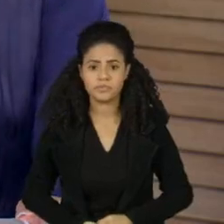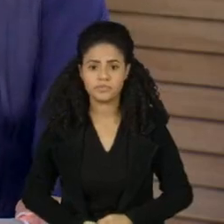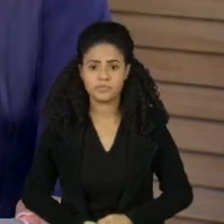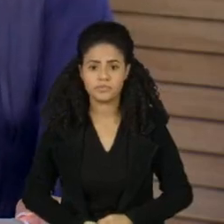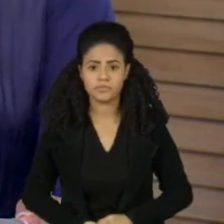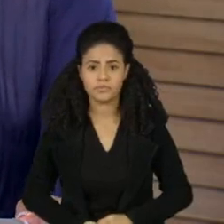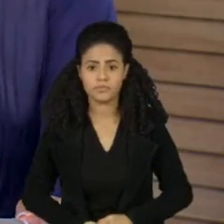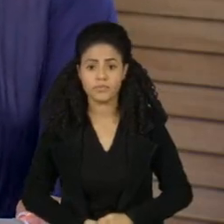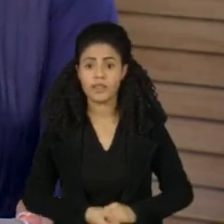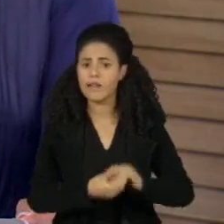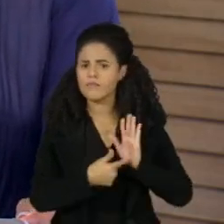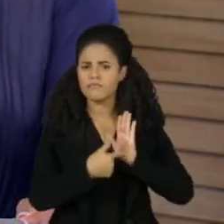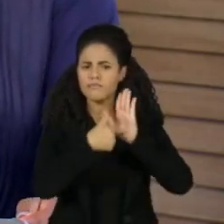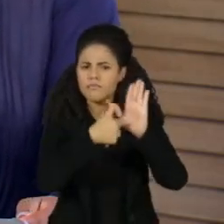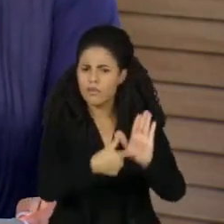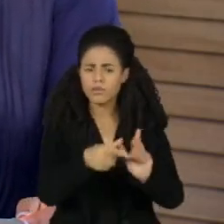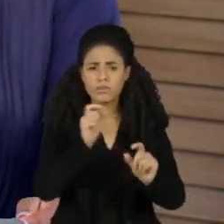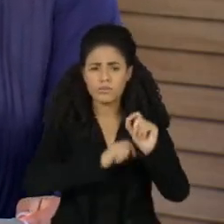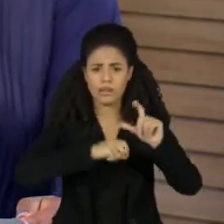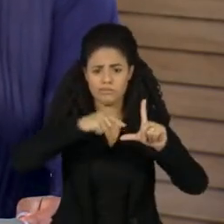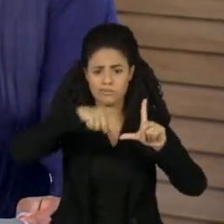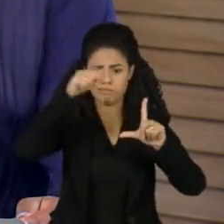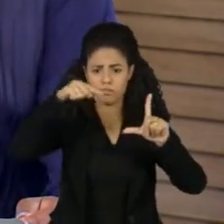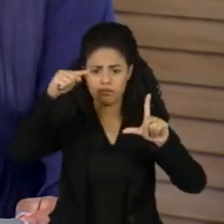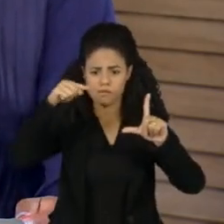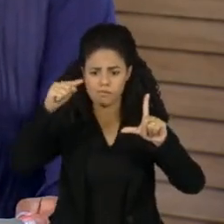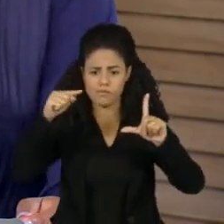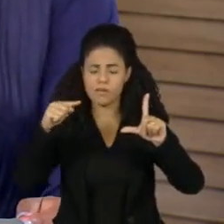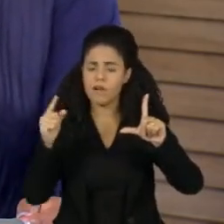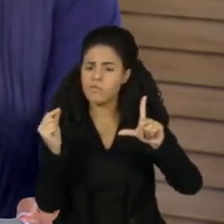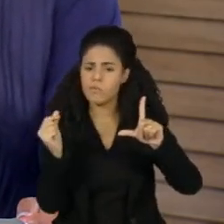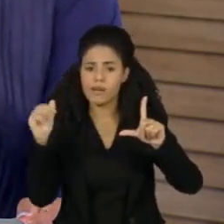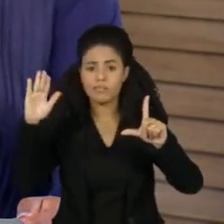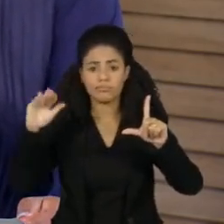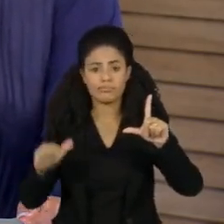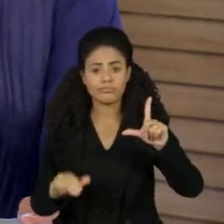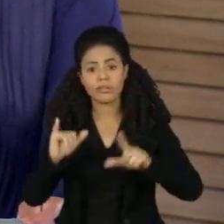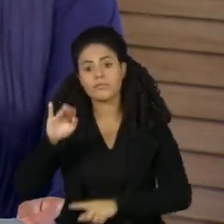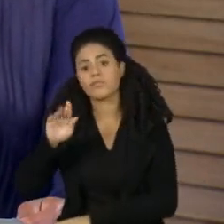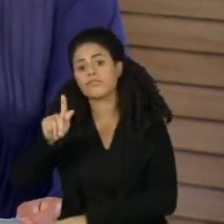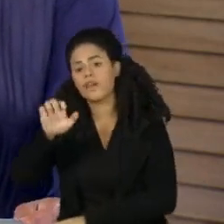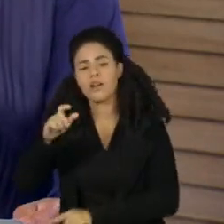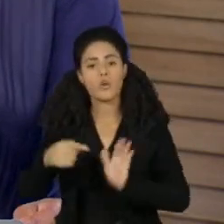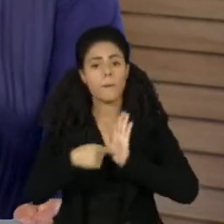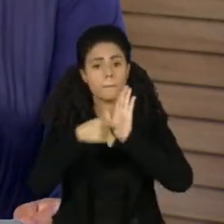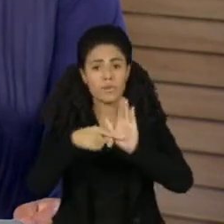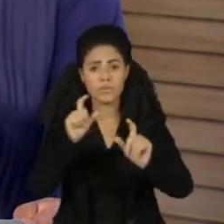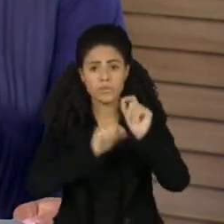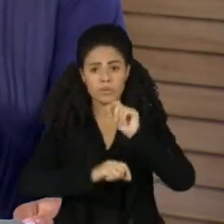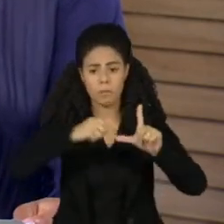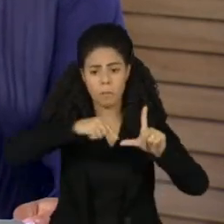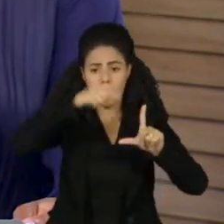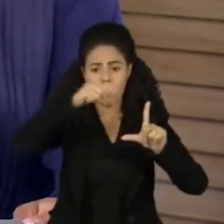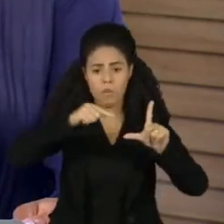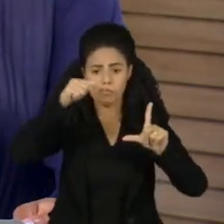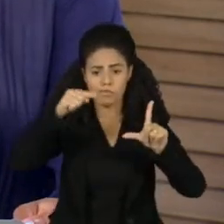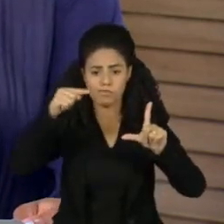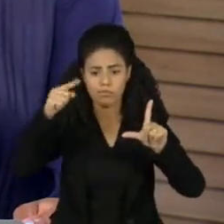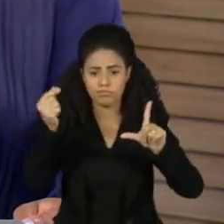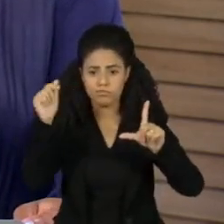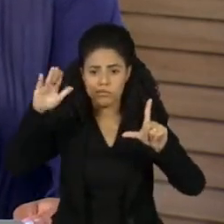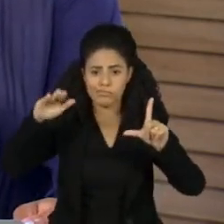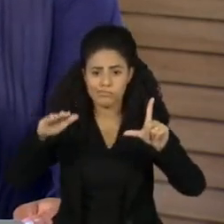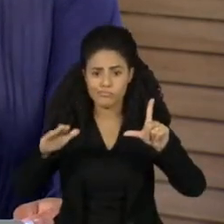Um raio-x sobre os números da deflação, informado pelo IBGE ontem, mostra que a redução foi pontual e os